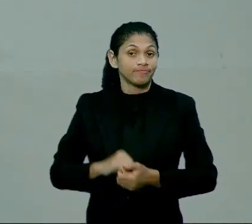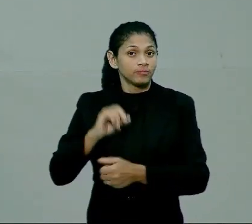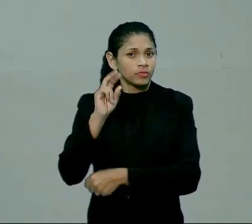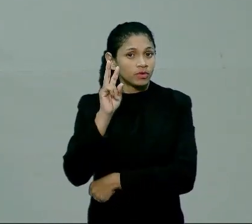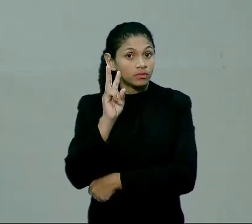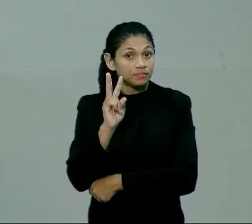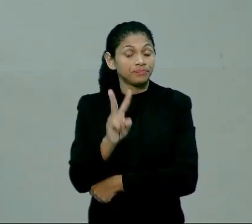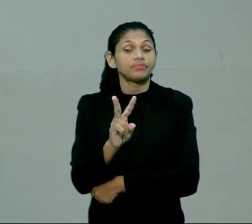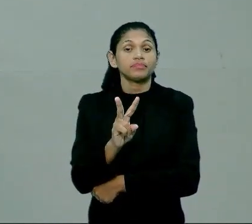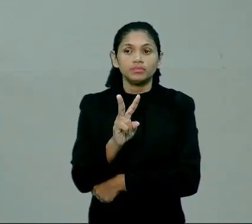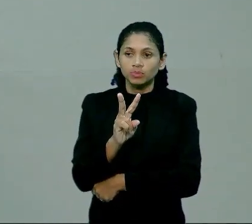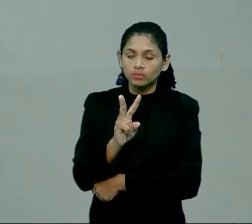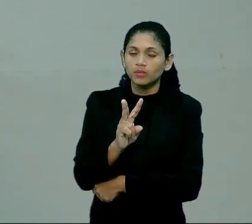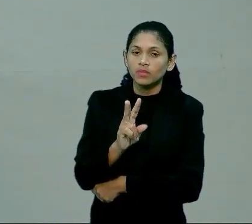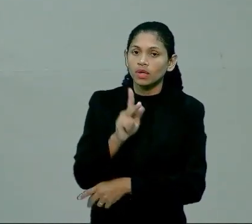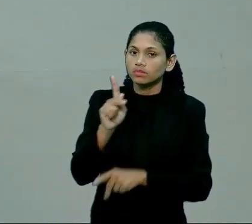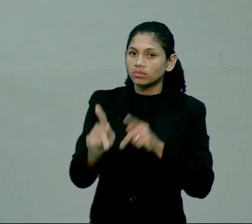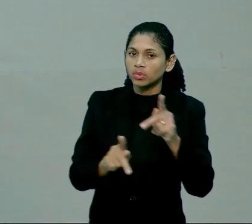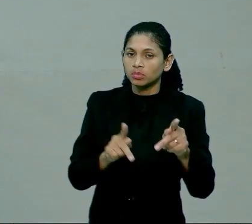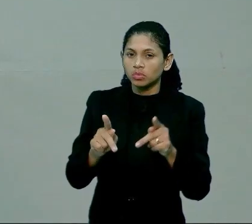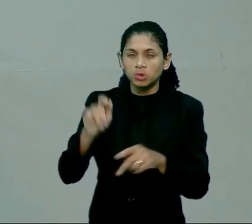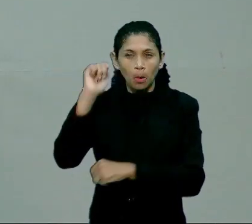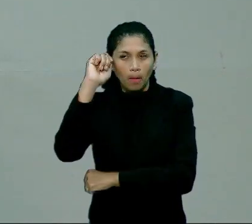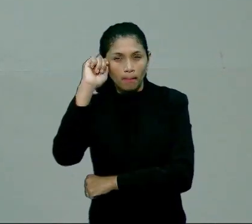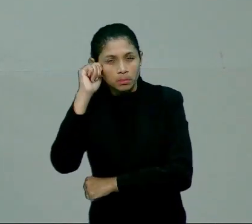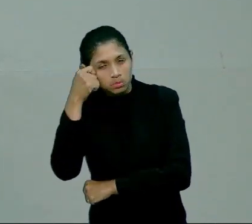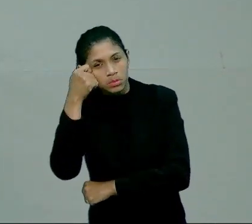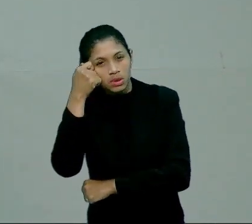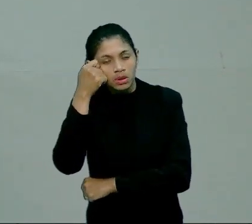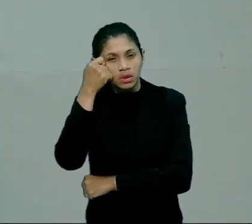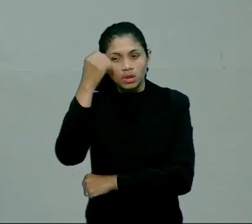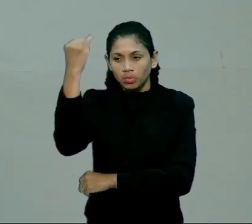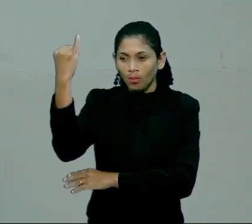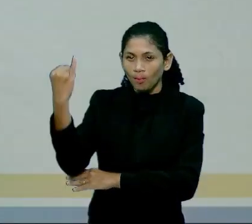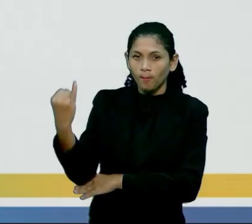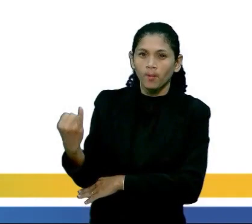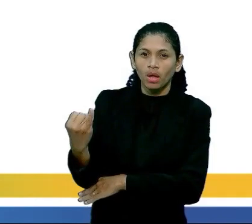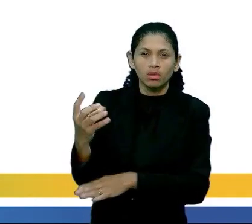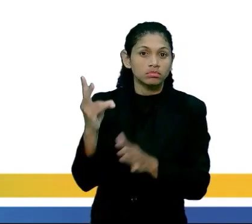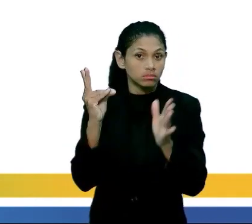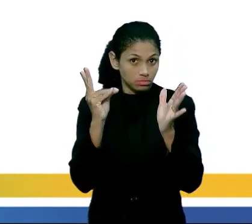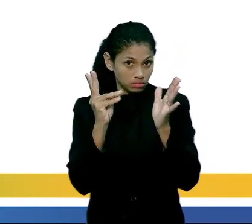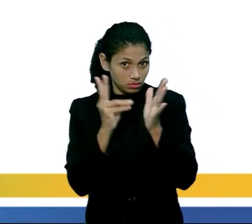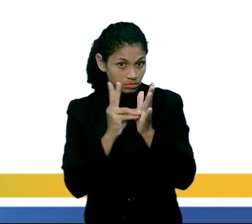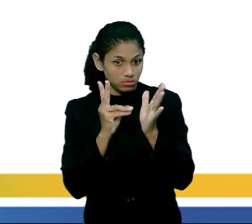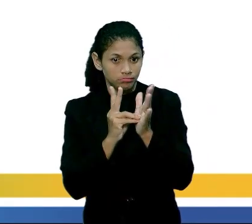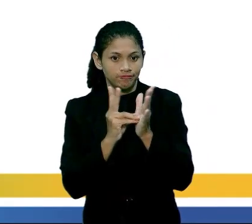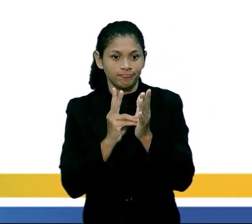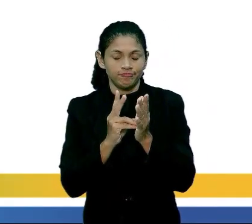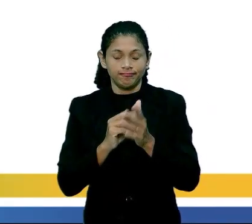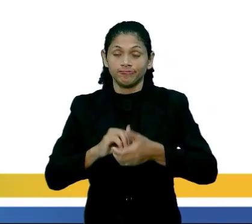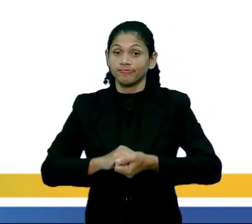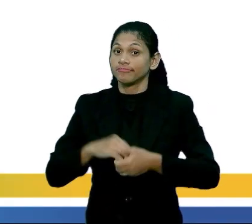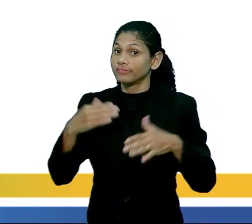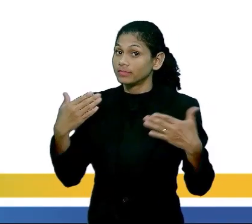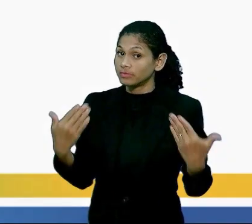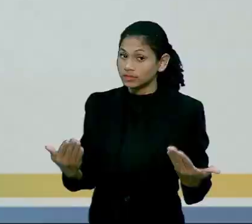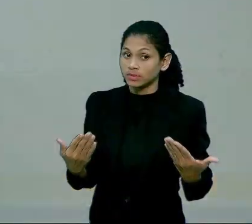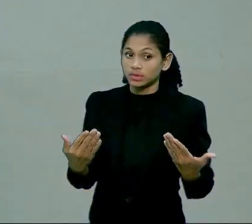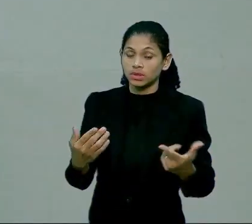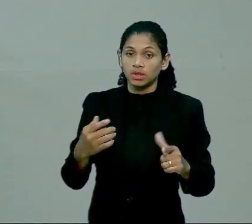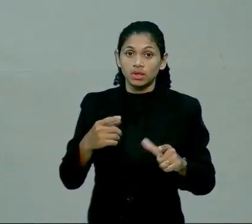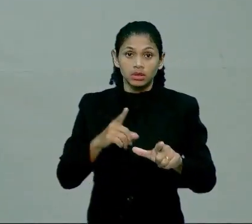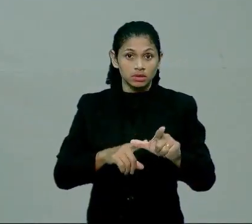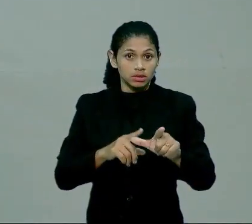negros, pardos e indígenas? Então, essa afirmativa ela está errada. Então, como gabarito, sem precisar ler o texto, é a